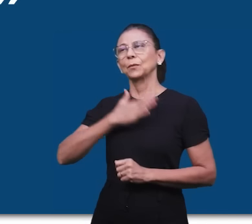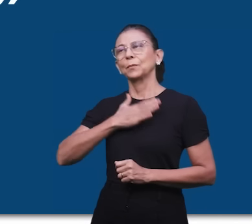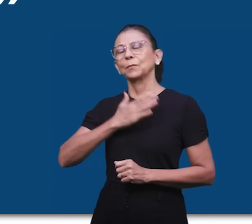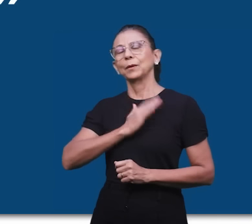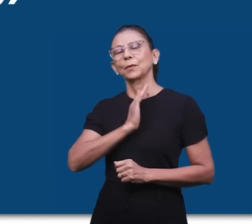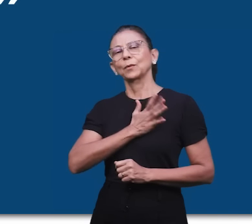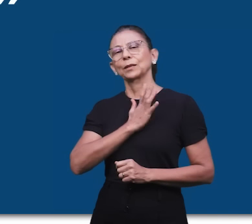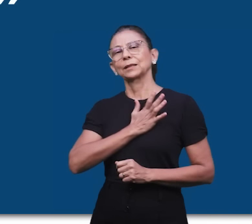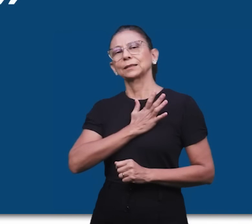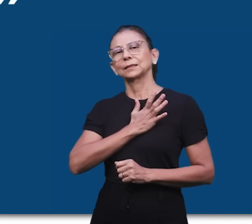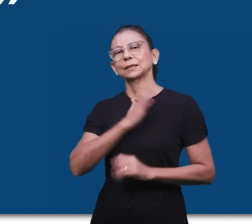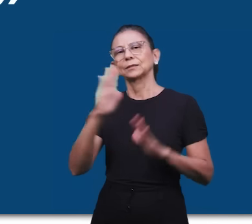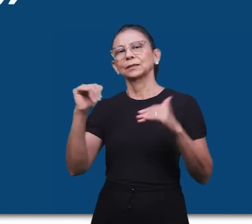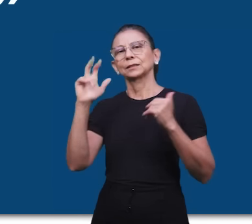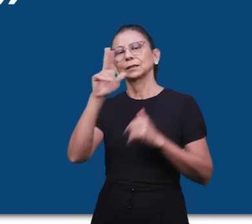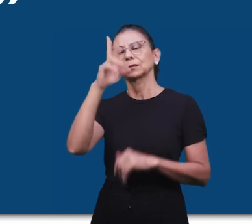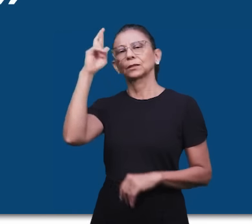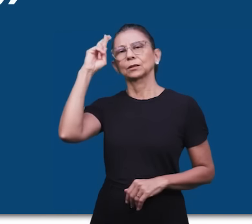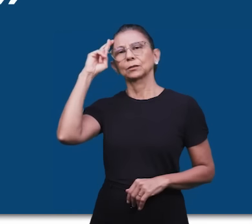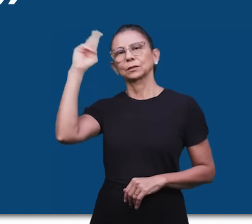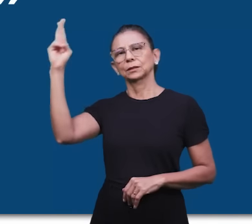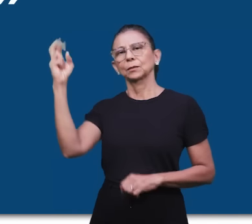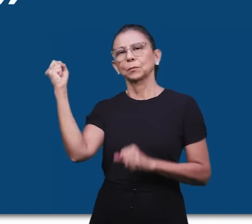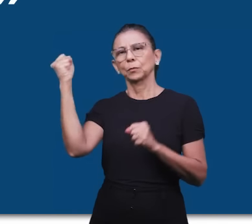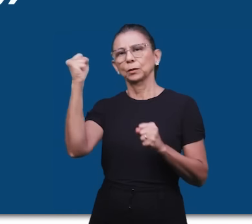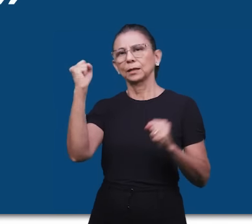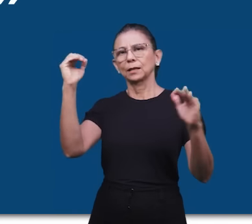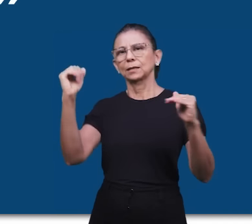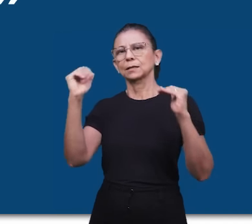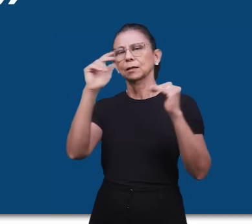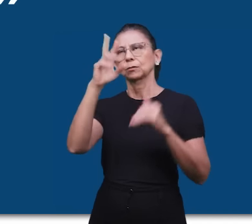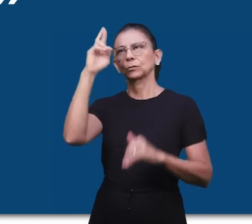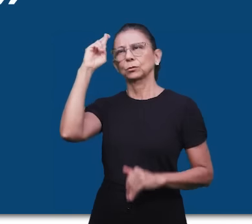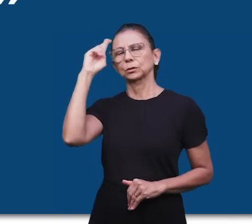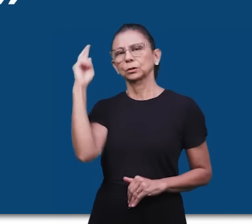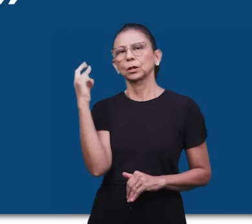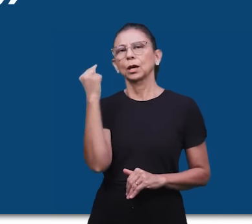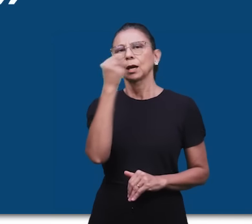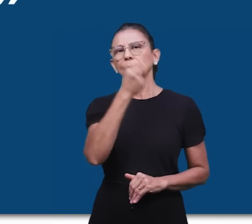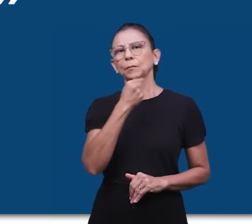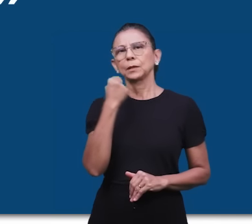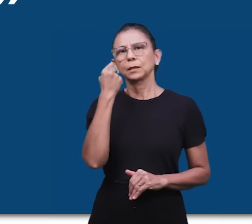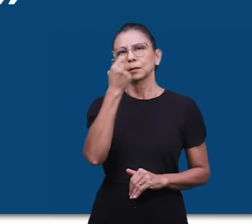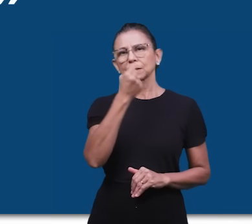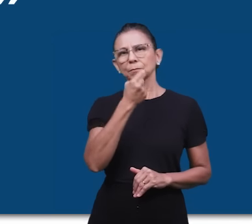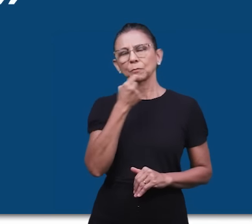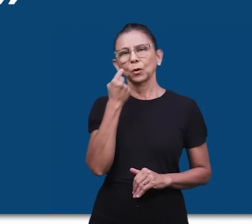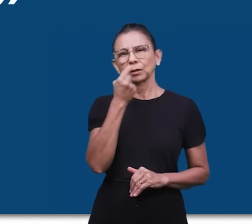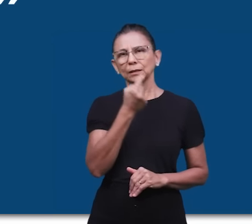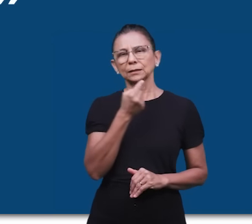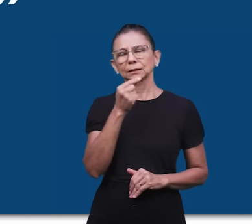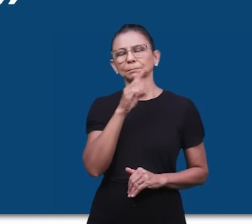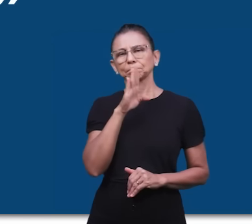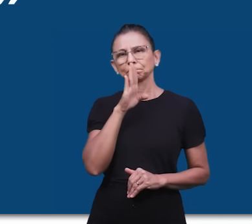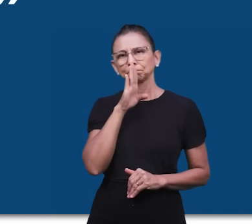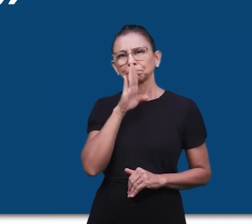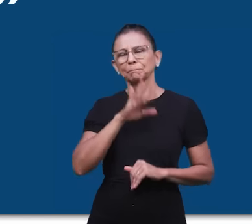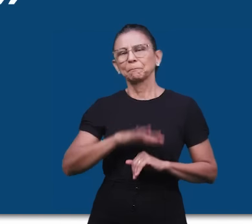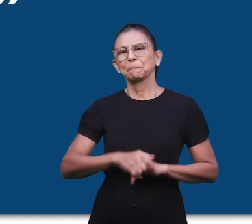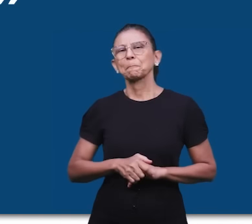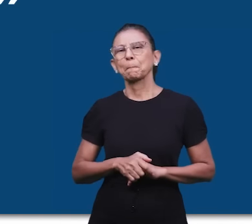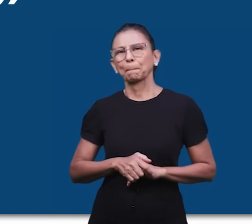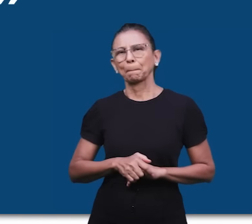no Senhor o meu poder está exaltado no senhor a minha boca se latou sobre os meus inimigos